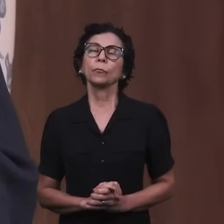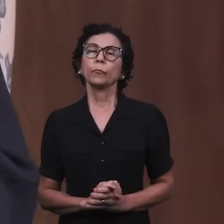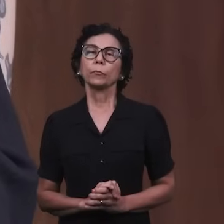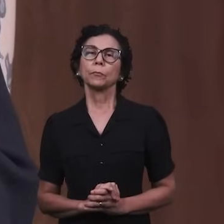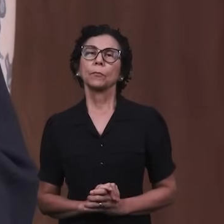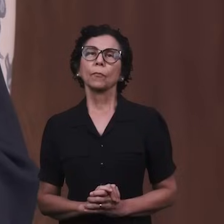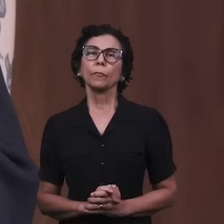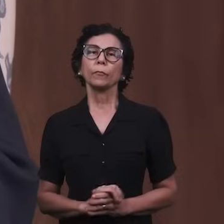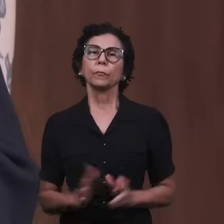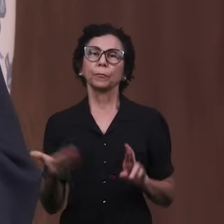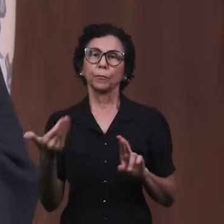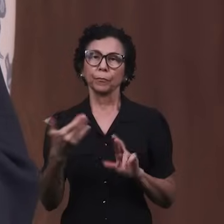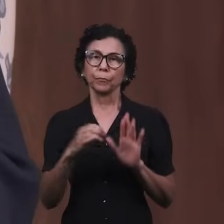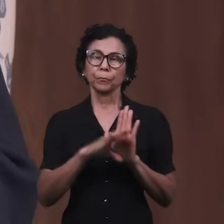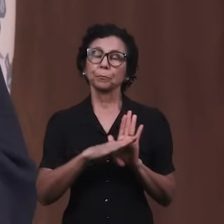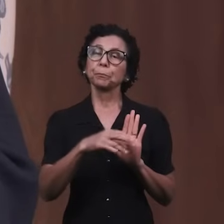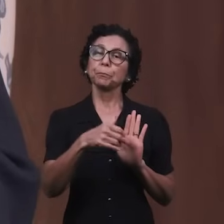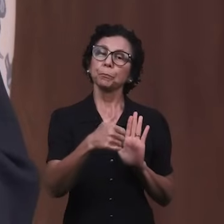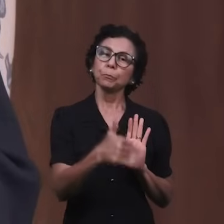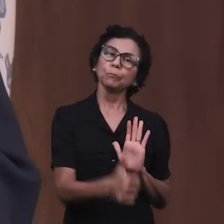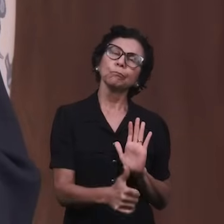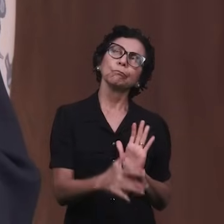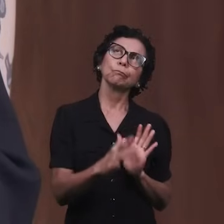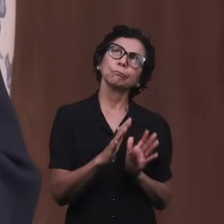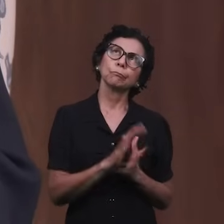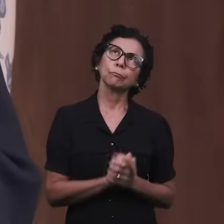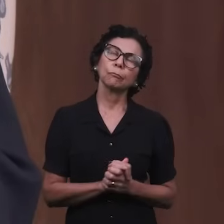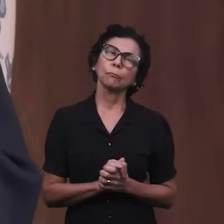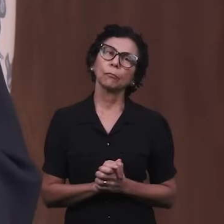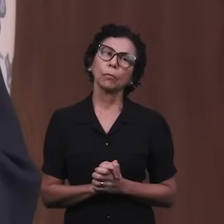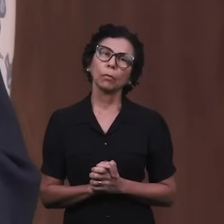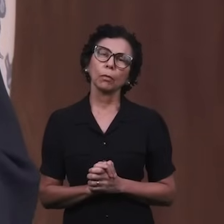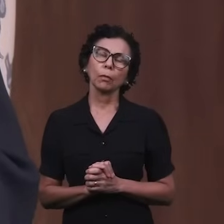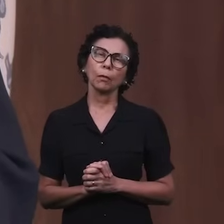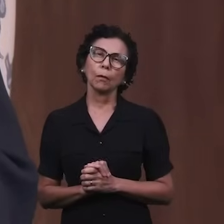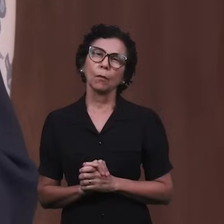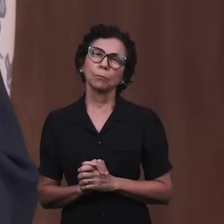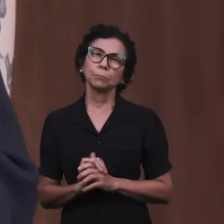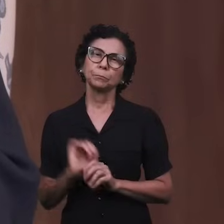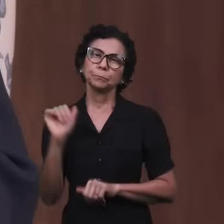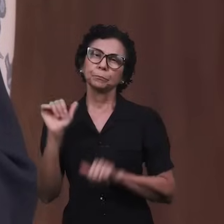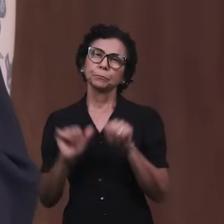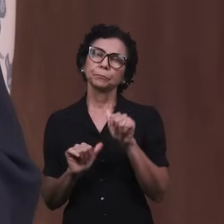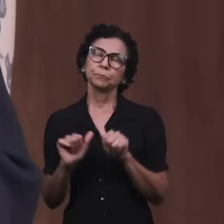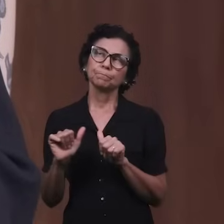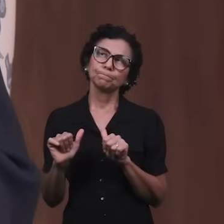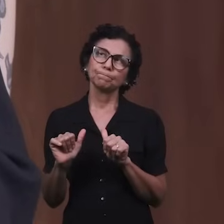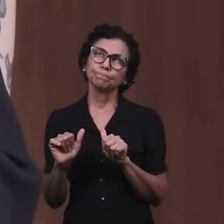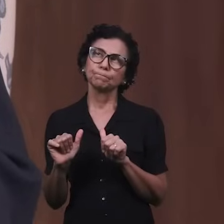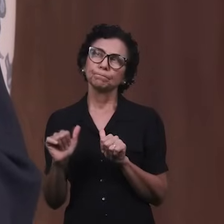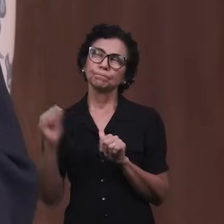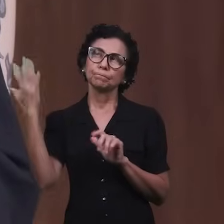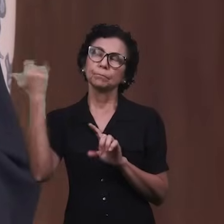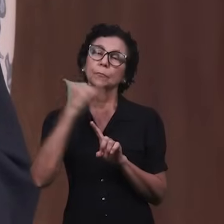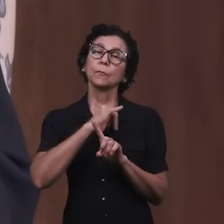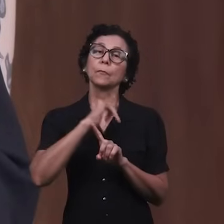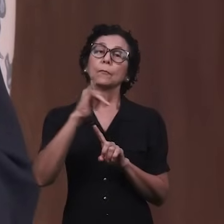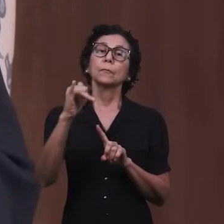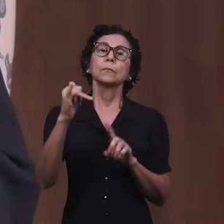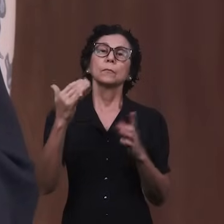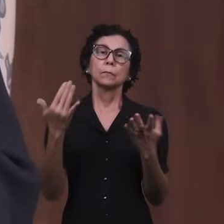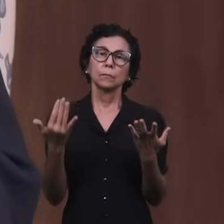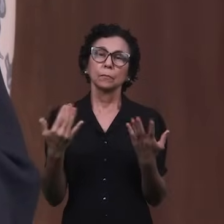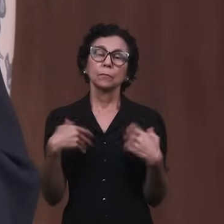nós vamos ainda nos reportar a este capítulo 1, fazendo uma análise profética. O que